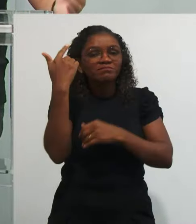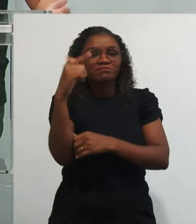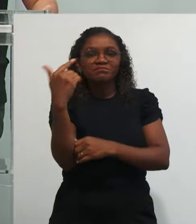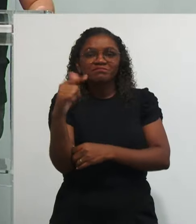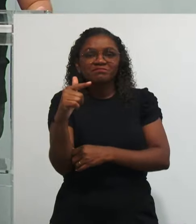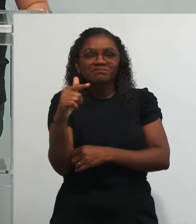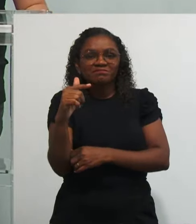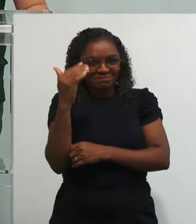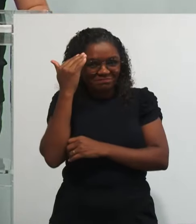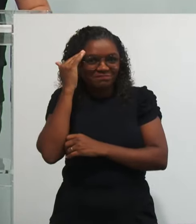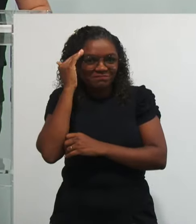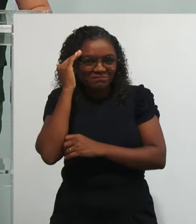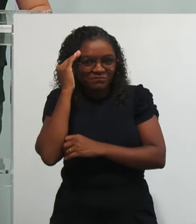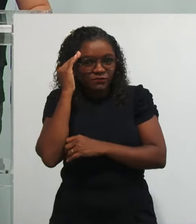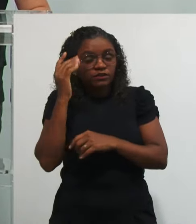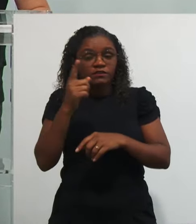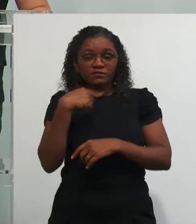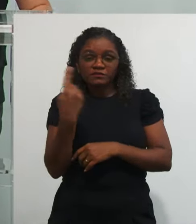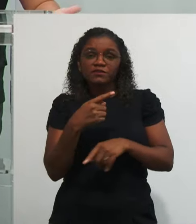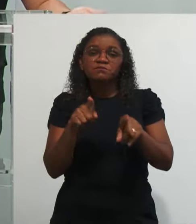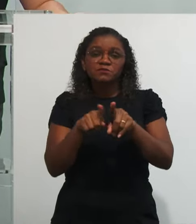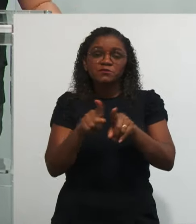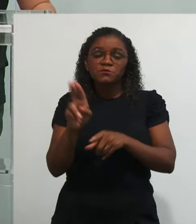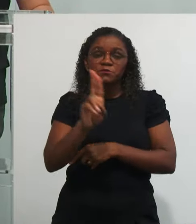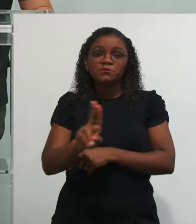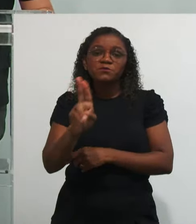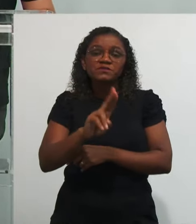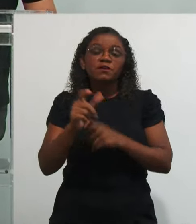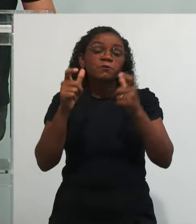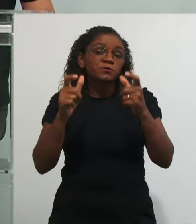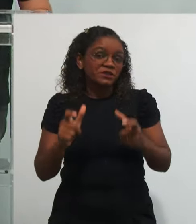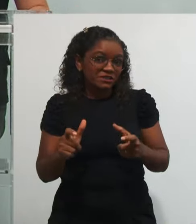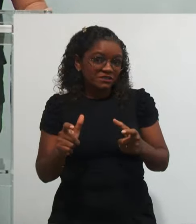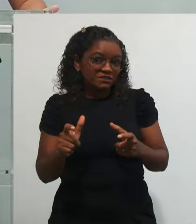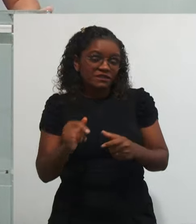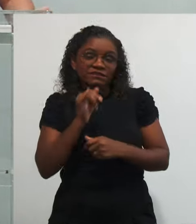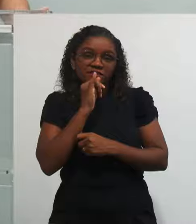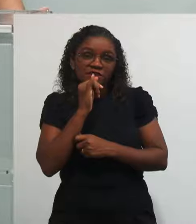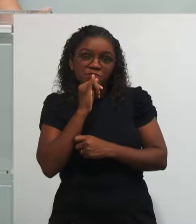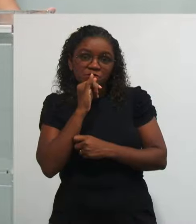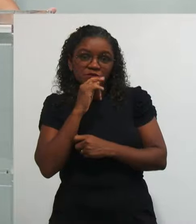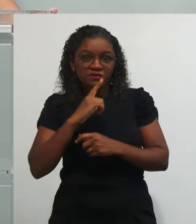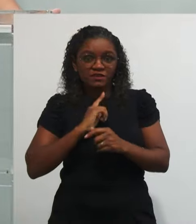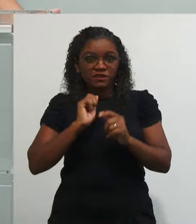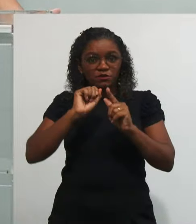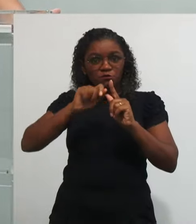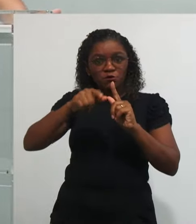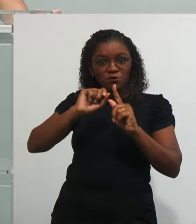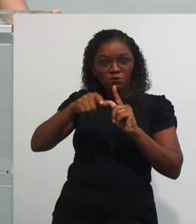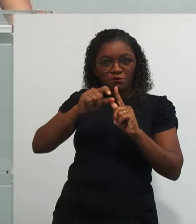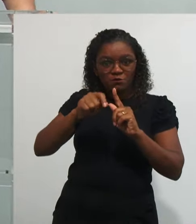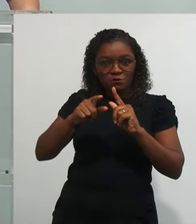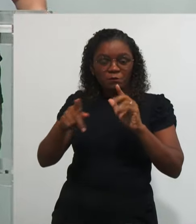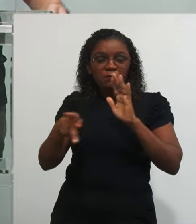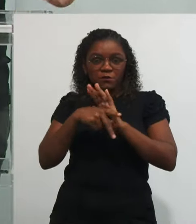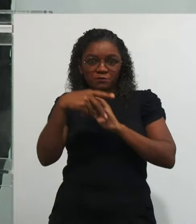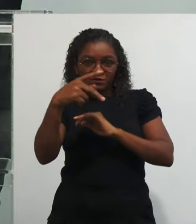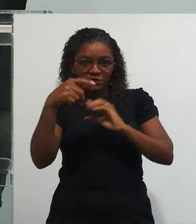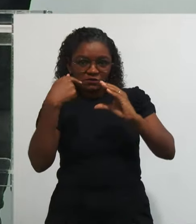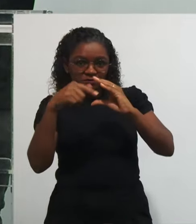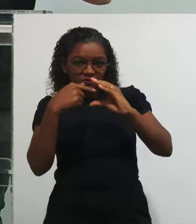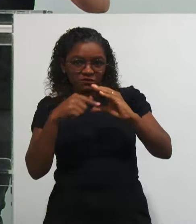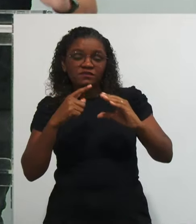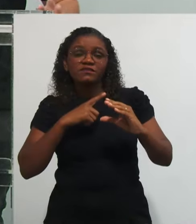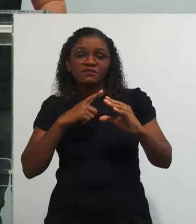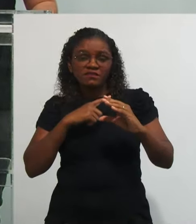Nós também usamos essas ferramentas diariamente por exemplo se você tem uma conta Google você tem acesso ao seu gmail e